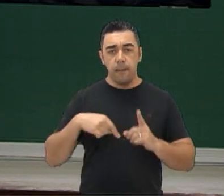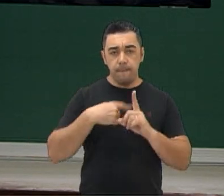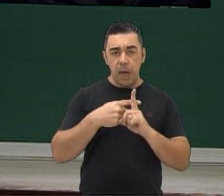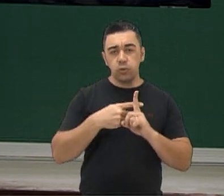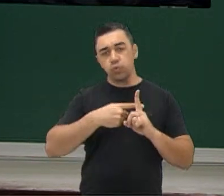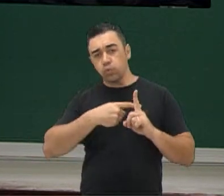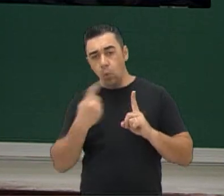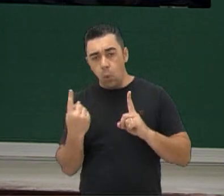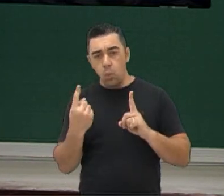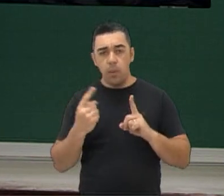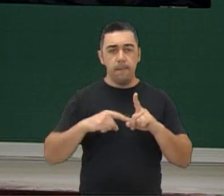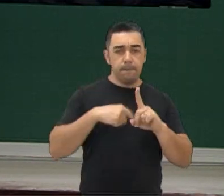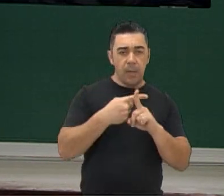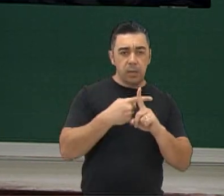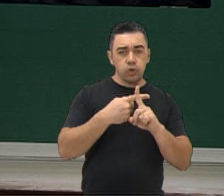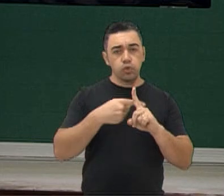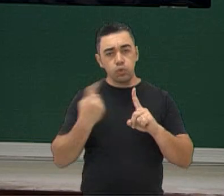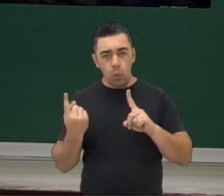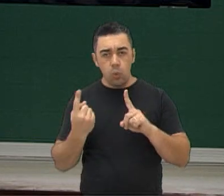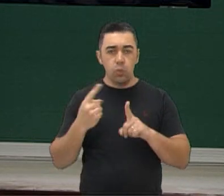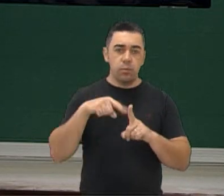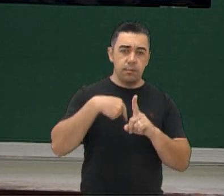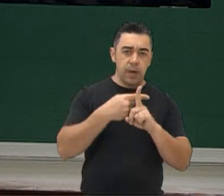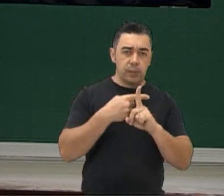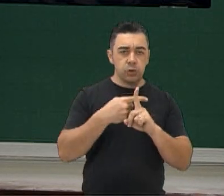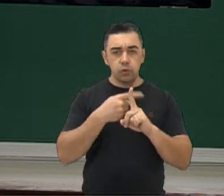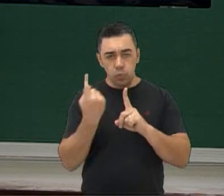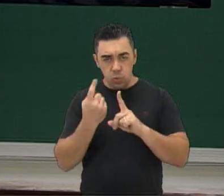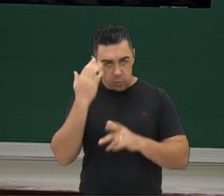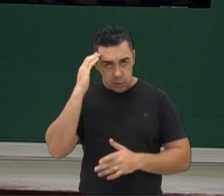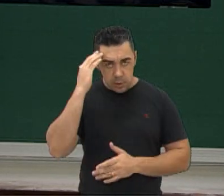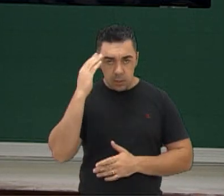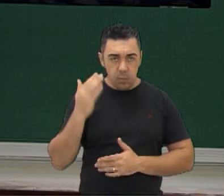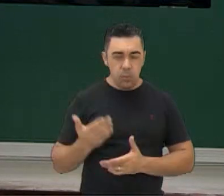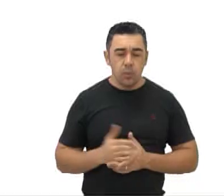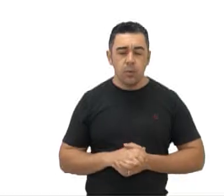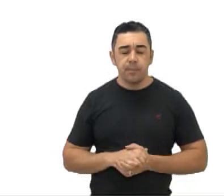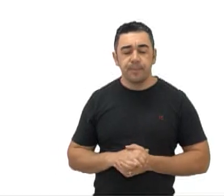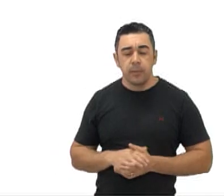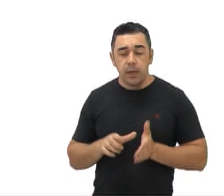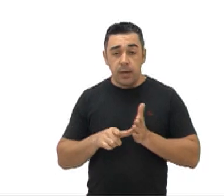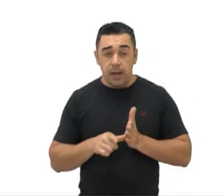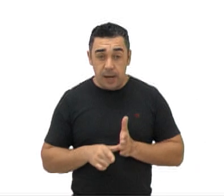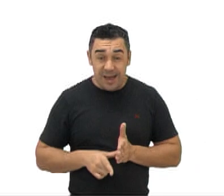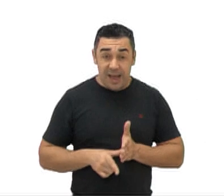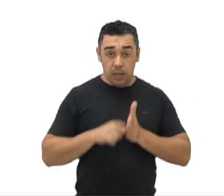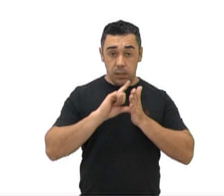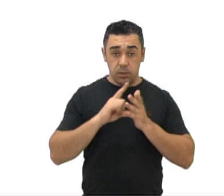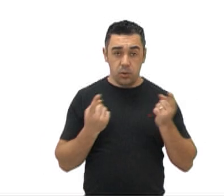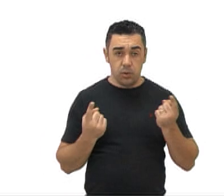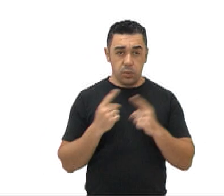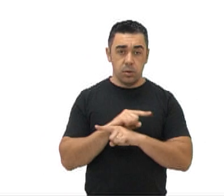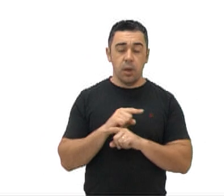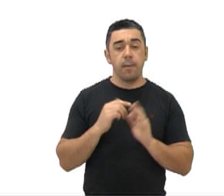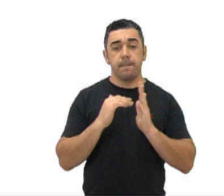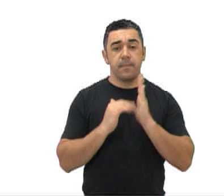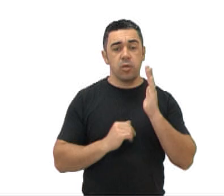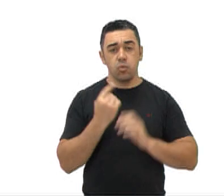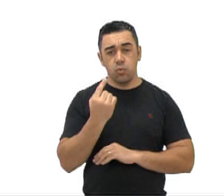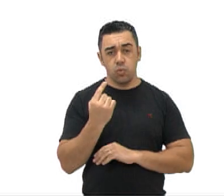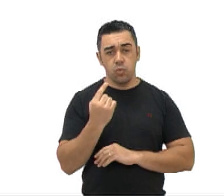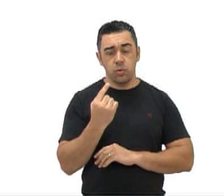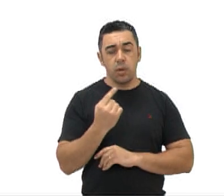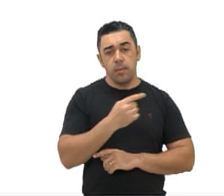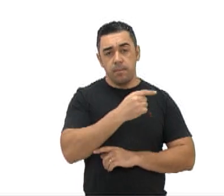que vai ser um valor que a gente não sabe identificar ainda. O antecessor, como é o contrário, a gente vai subtrair esse